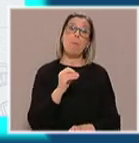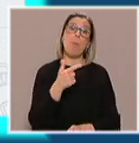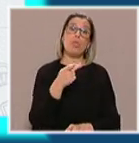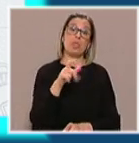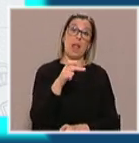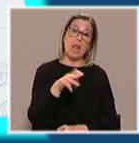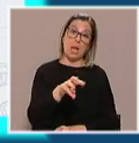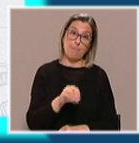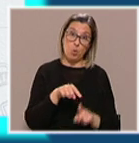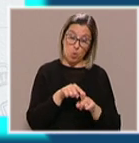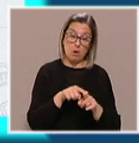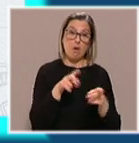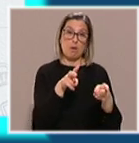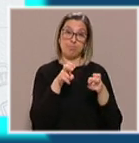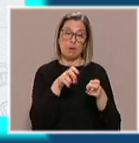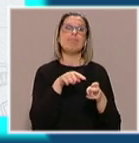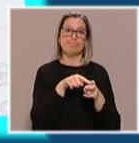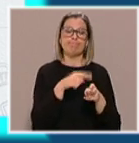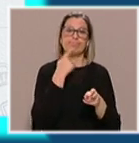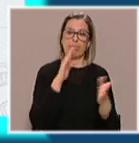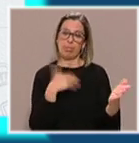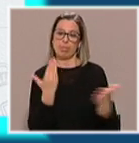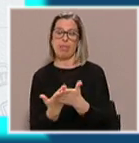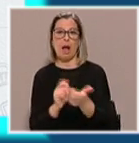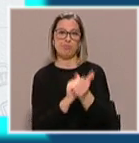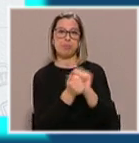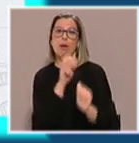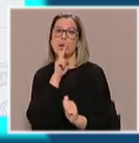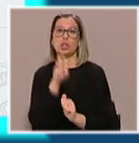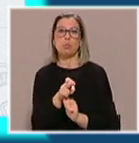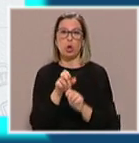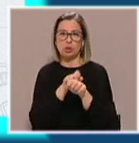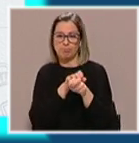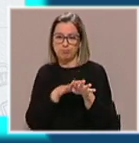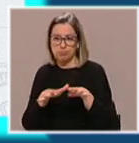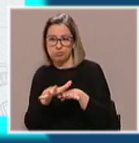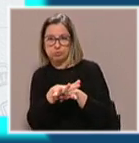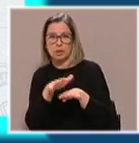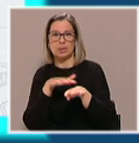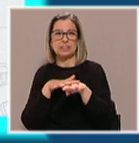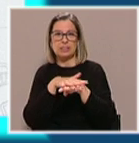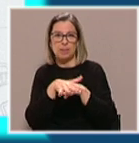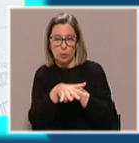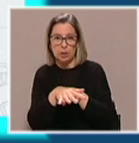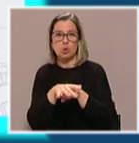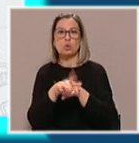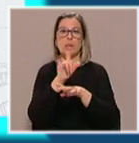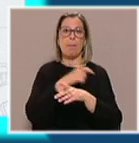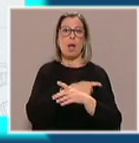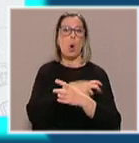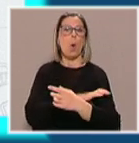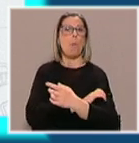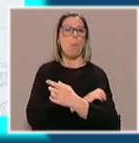quais emitem uma resposta para os capilares sanguíneos e para os músculos. A nível dos capilares